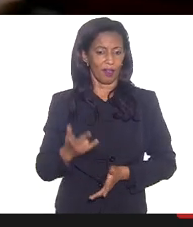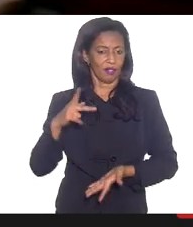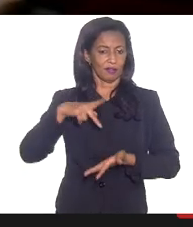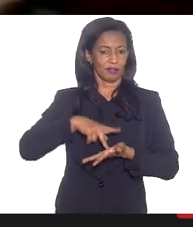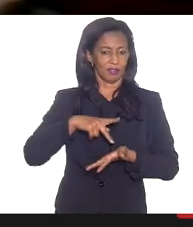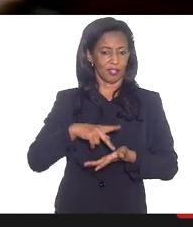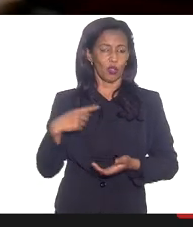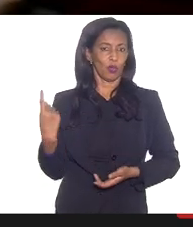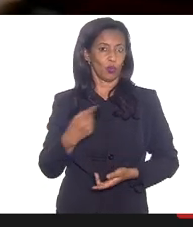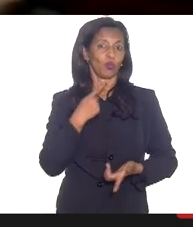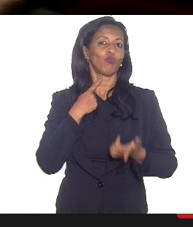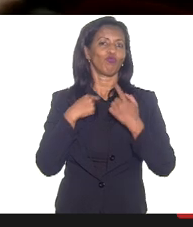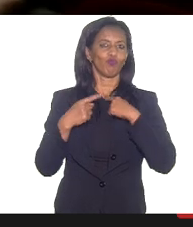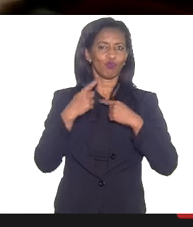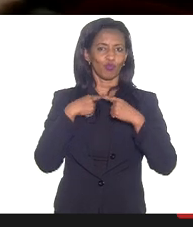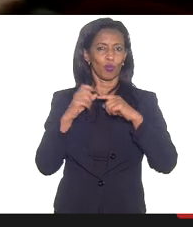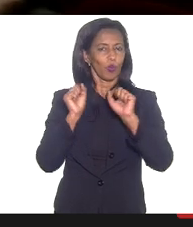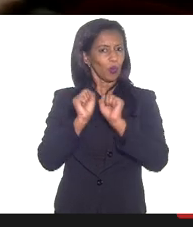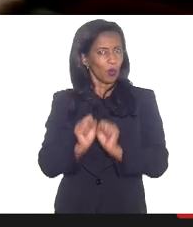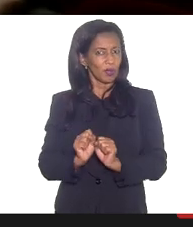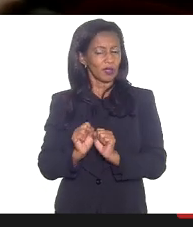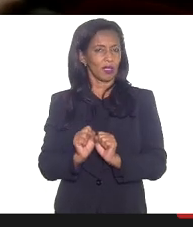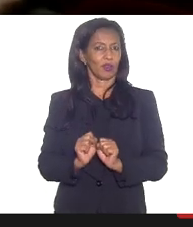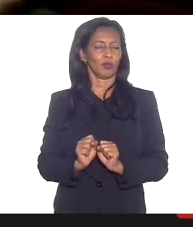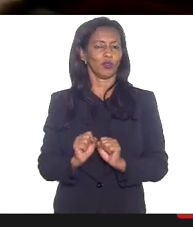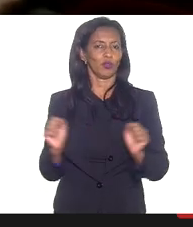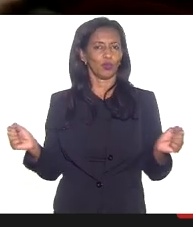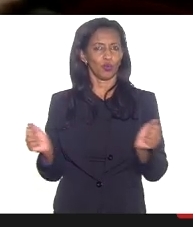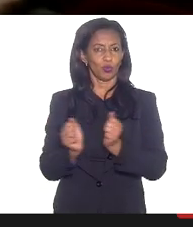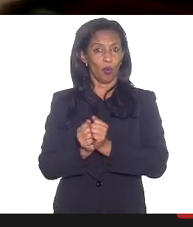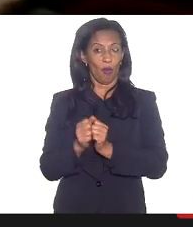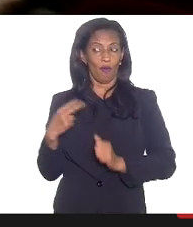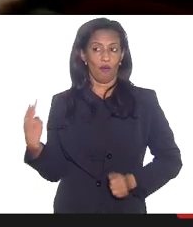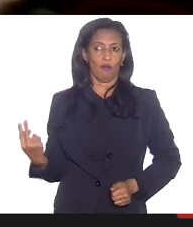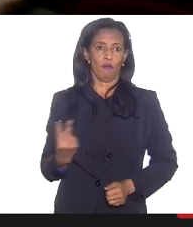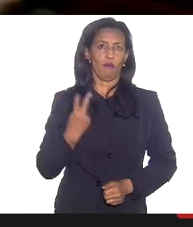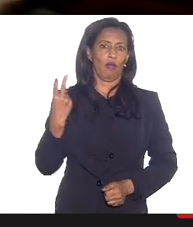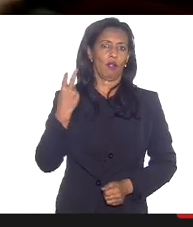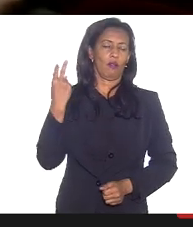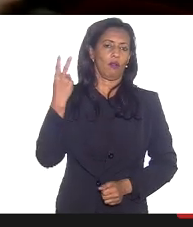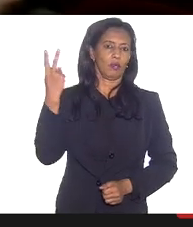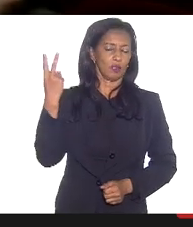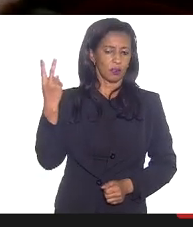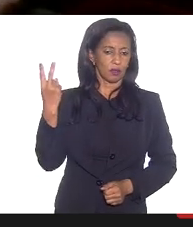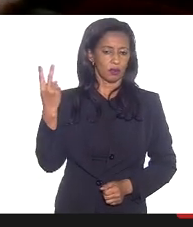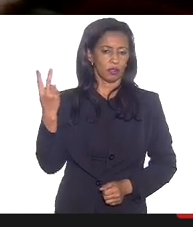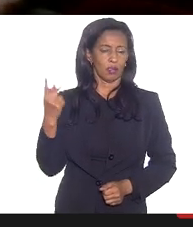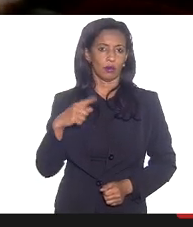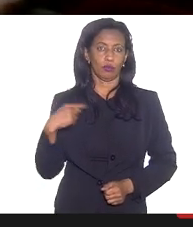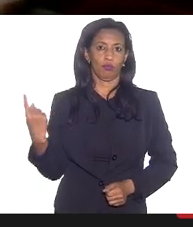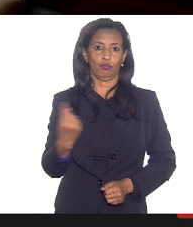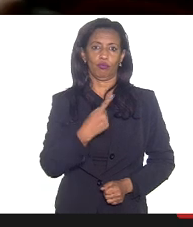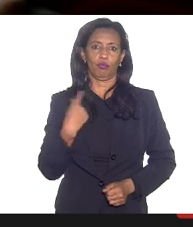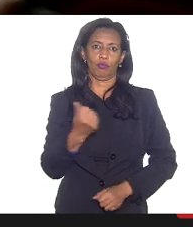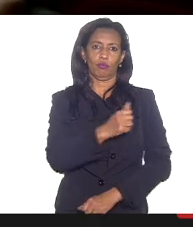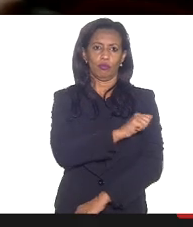realmente o nosso desejo é que nós possamos estar valorizando as habilidades dos nossos